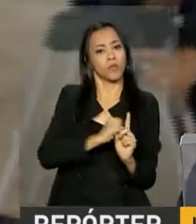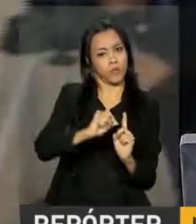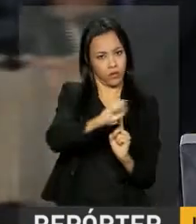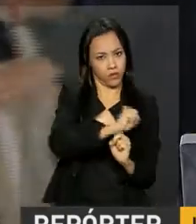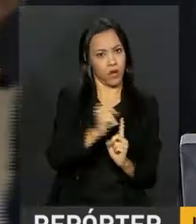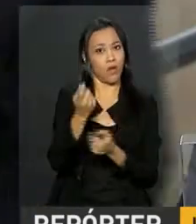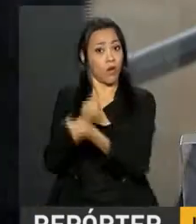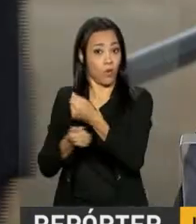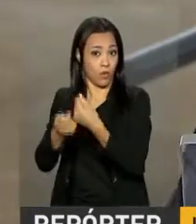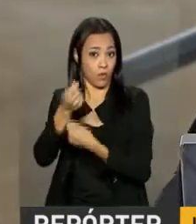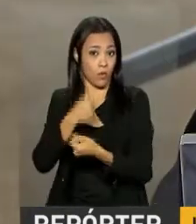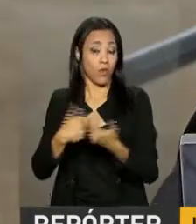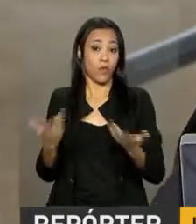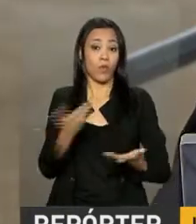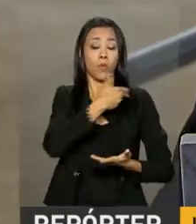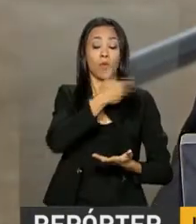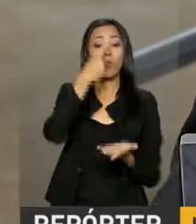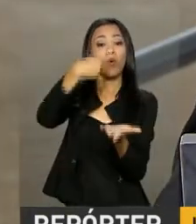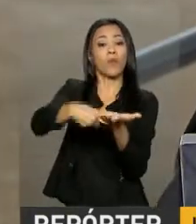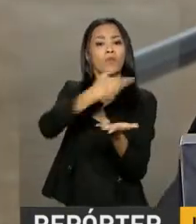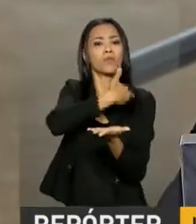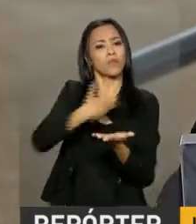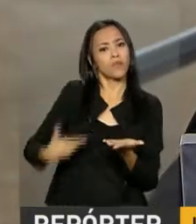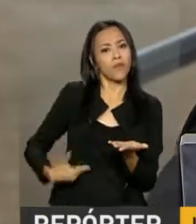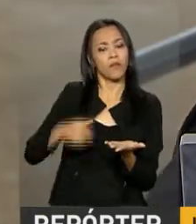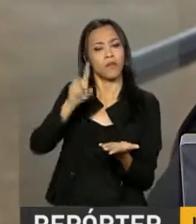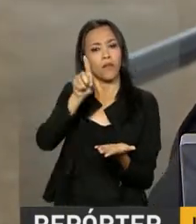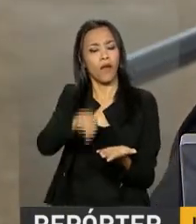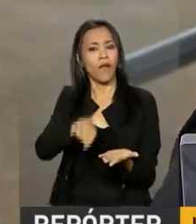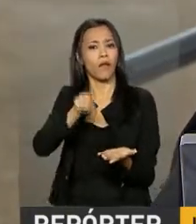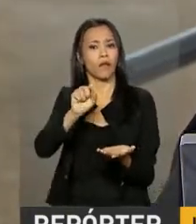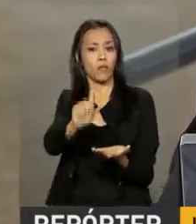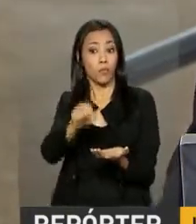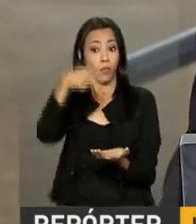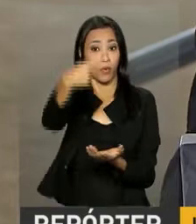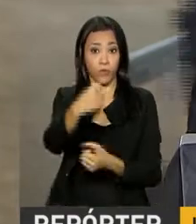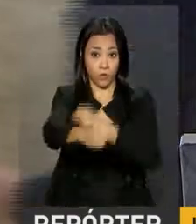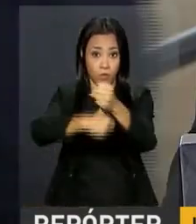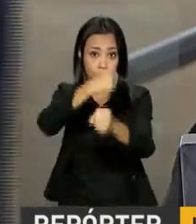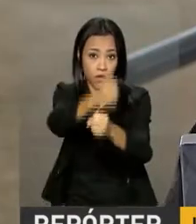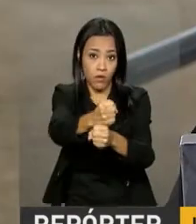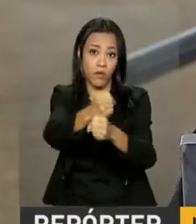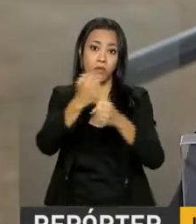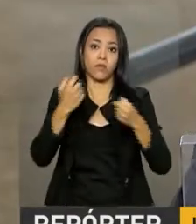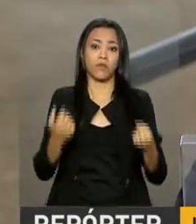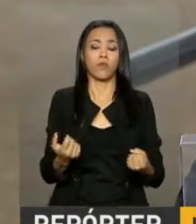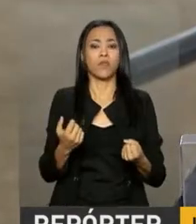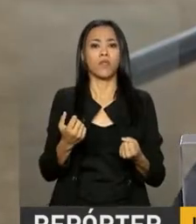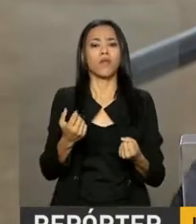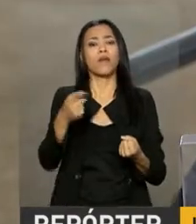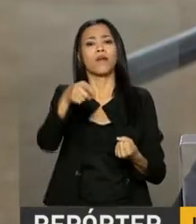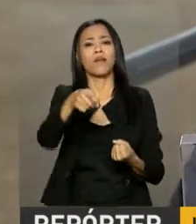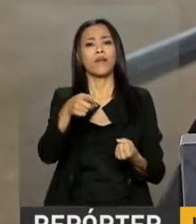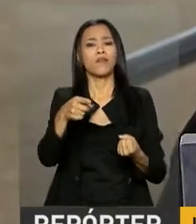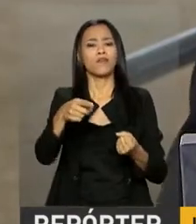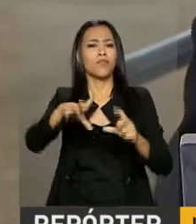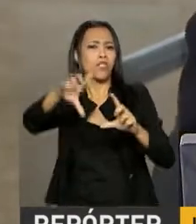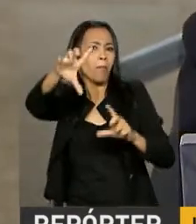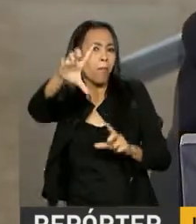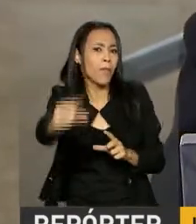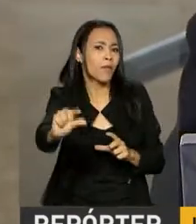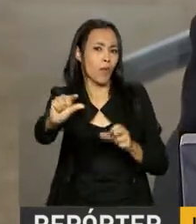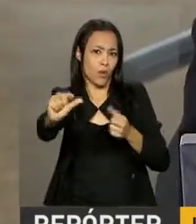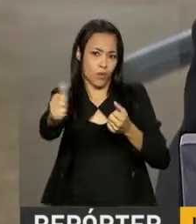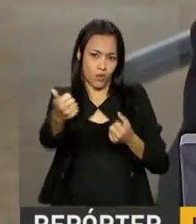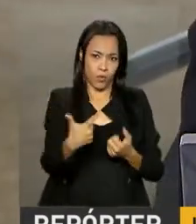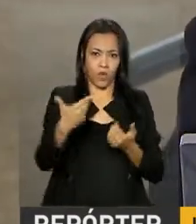compromisso do governo, de modo que para o próximo ano agrícola as condições não sejam inferiores a essa